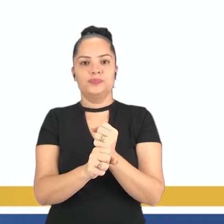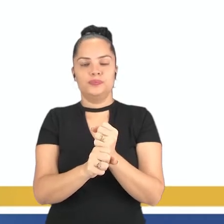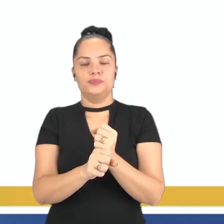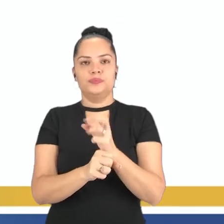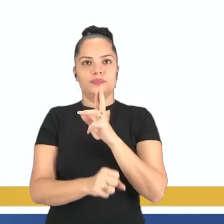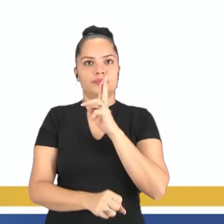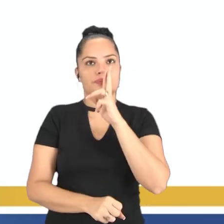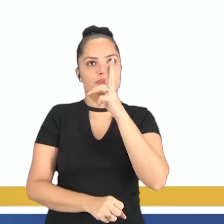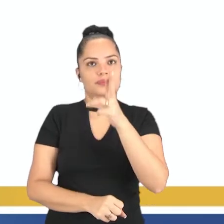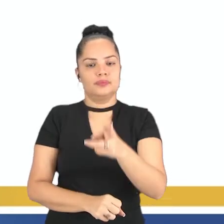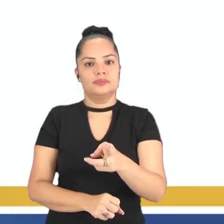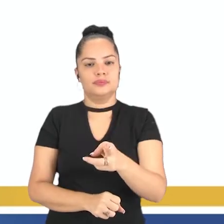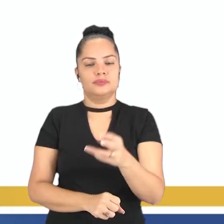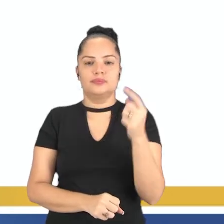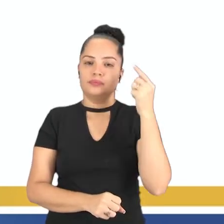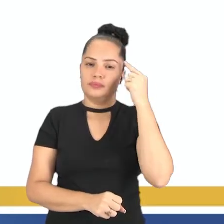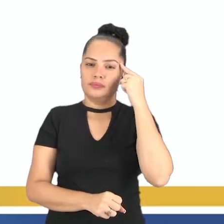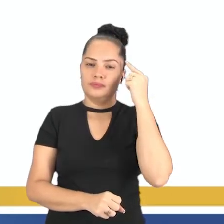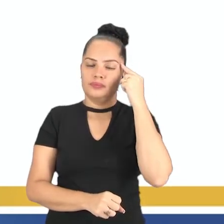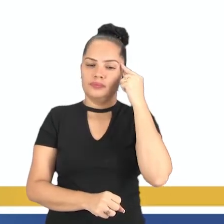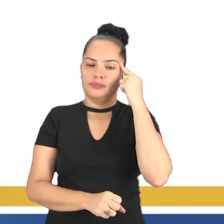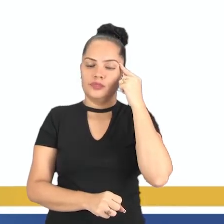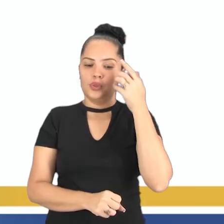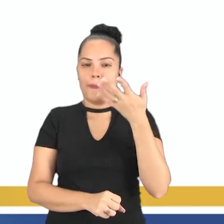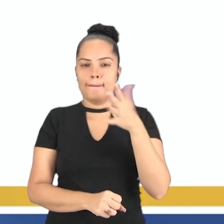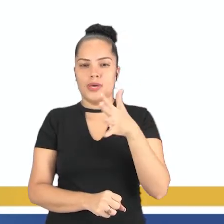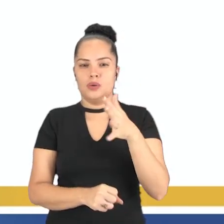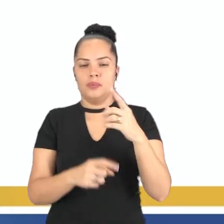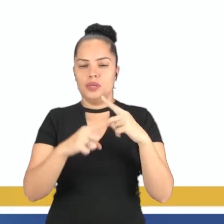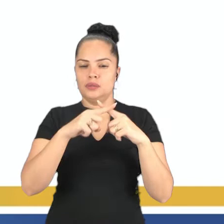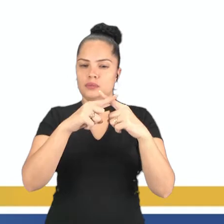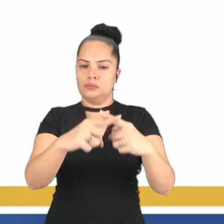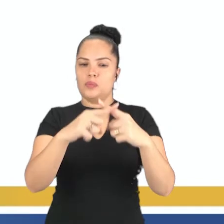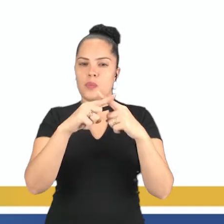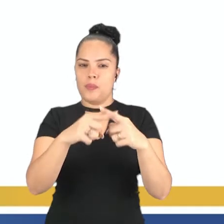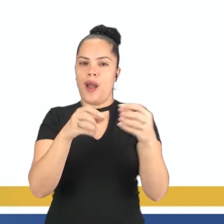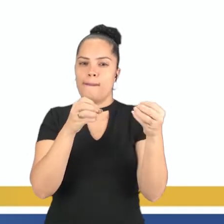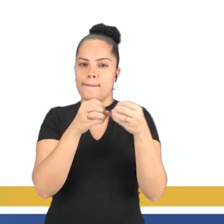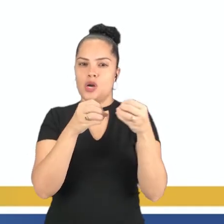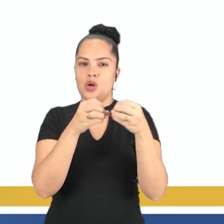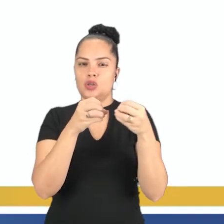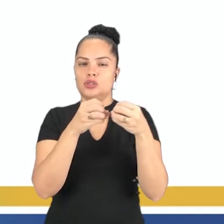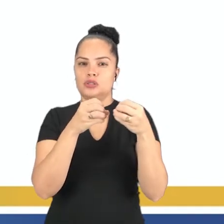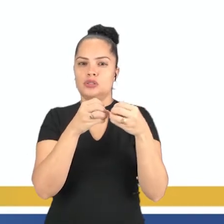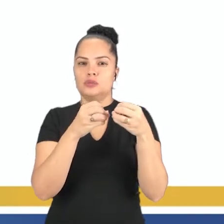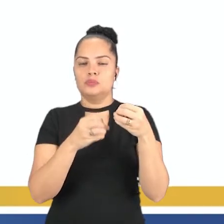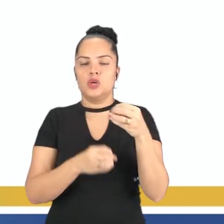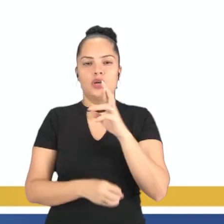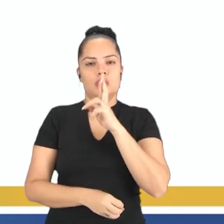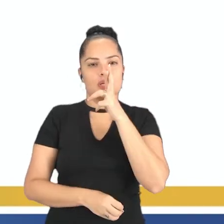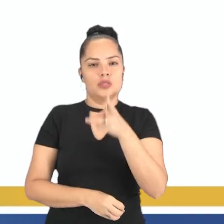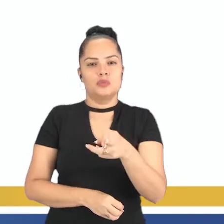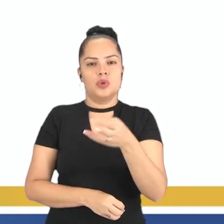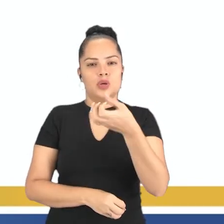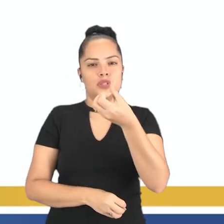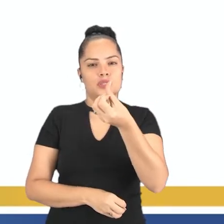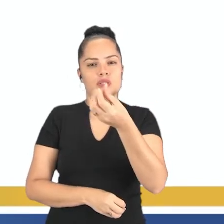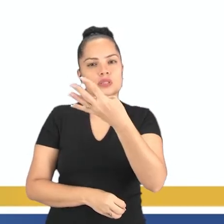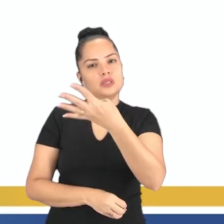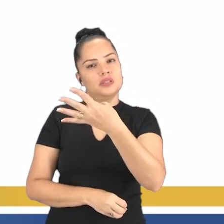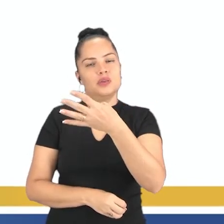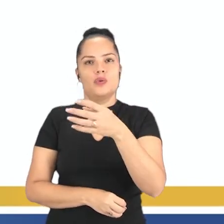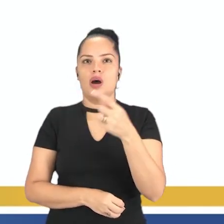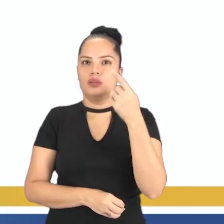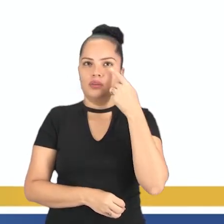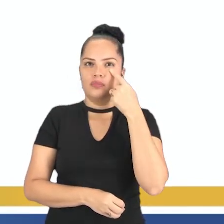40. Pensa em um número que multiplicado por 40 será próximo ou igual a 64,